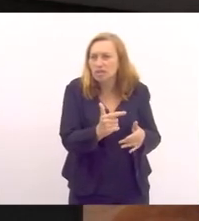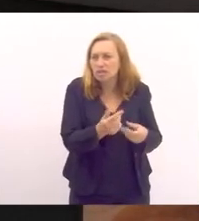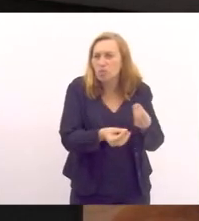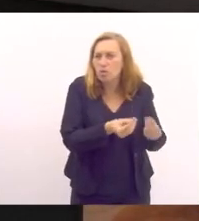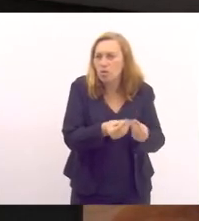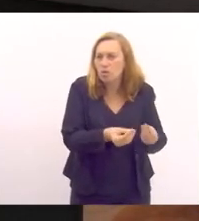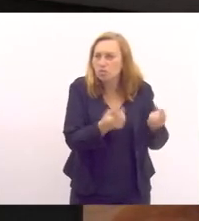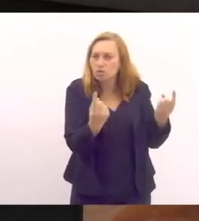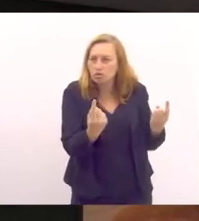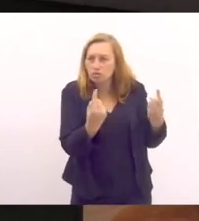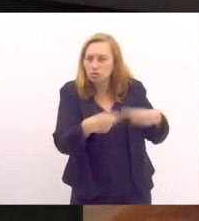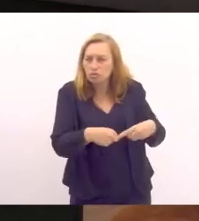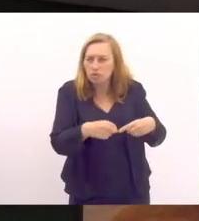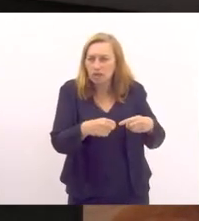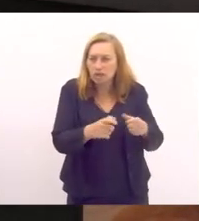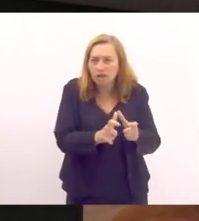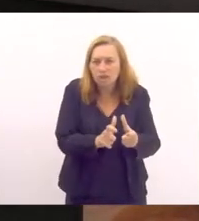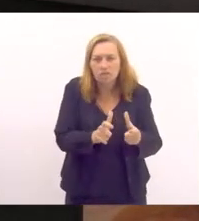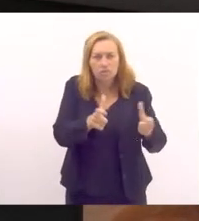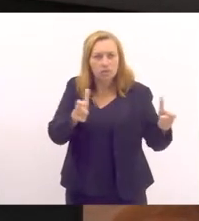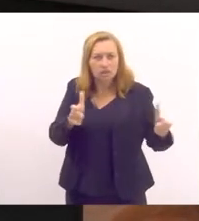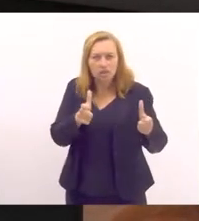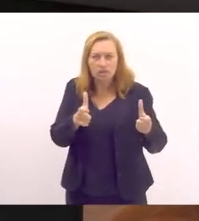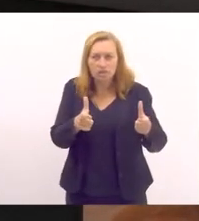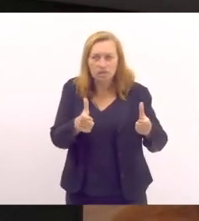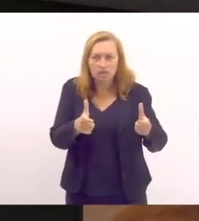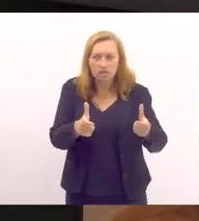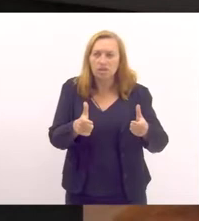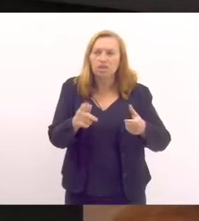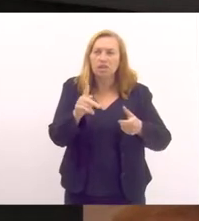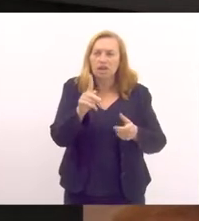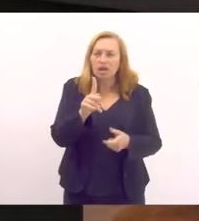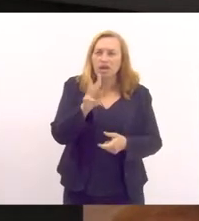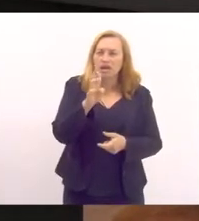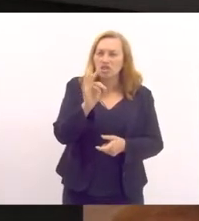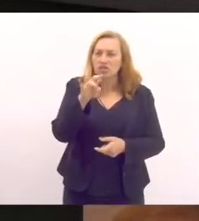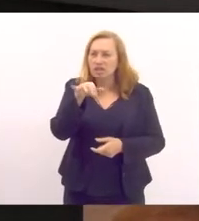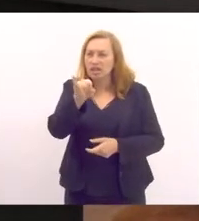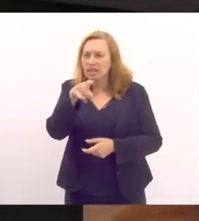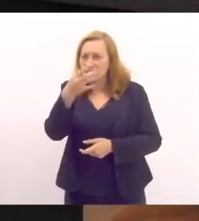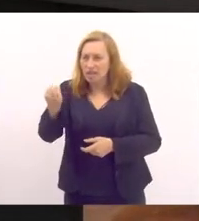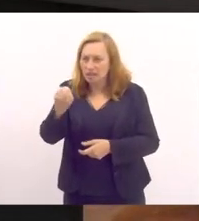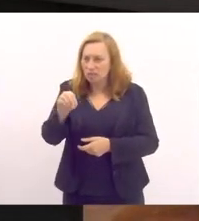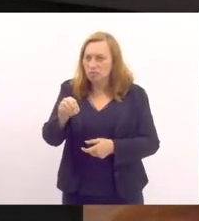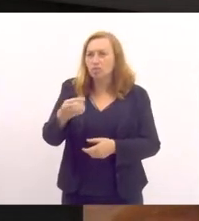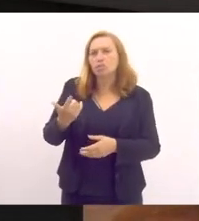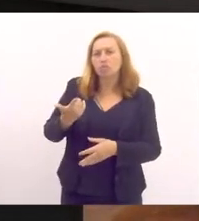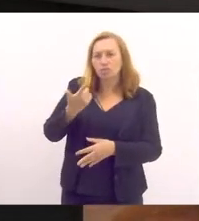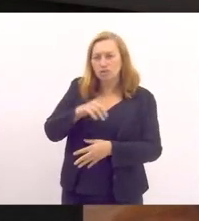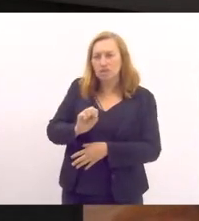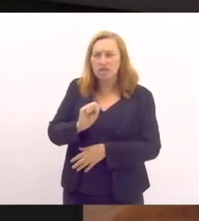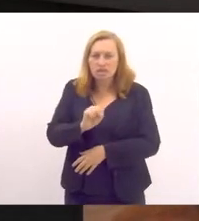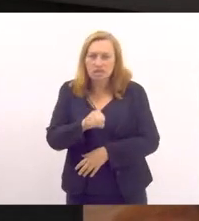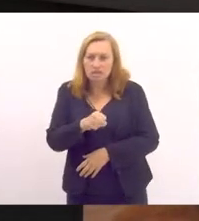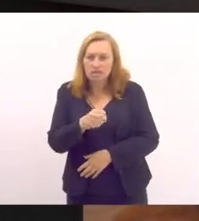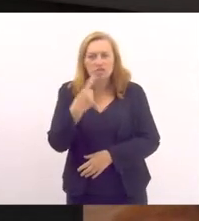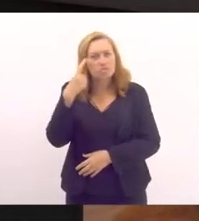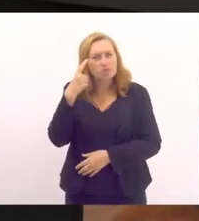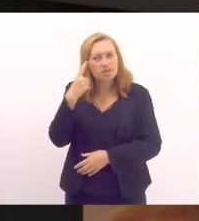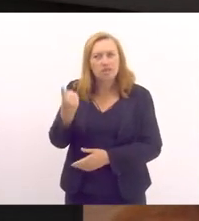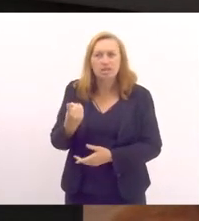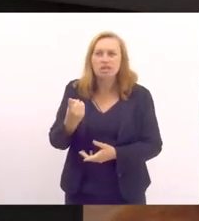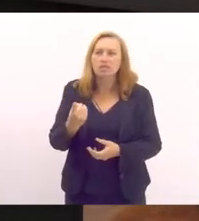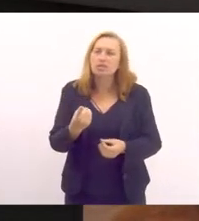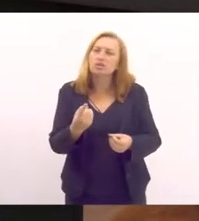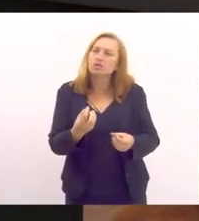despontar num cenário nacional, regionalizado eles teriam essa condição. Né? A gente maximiza os